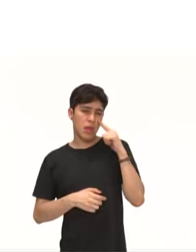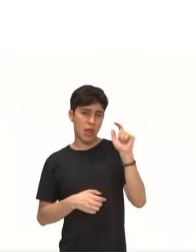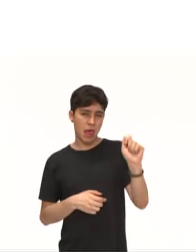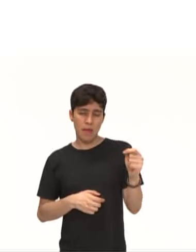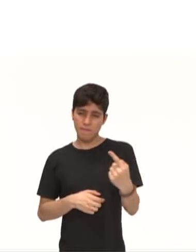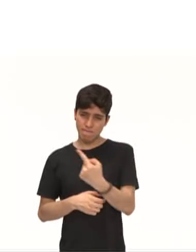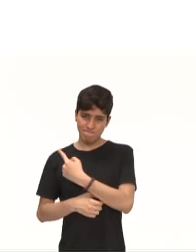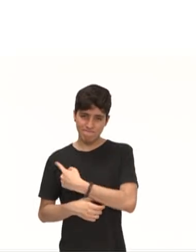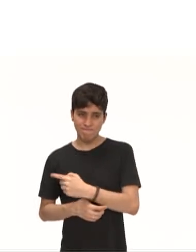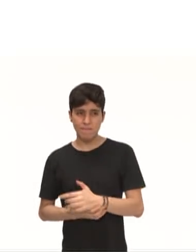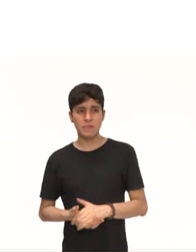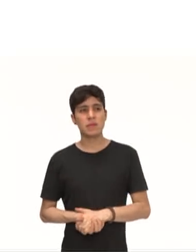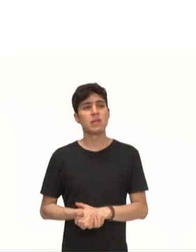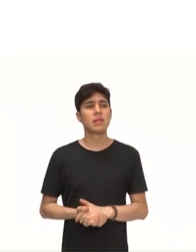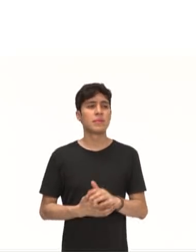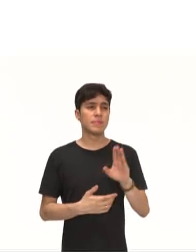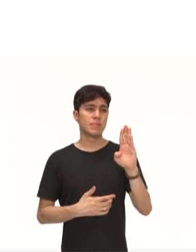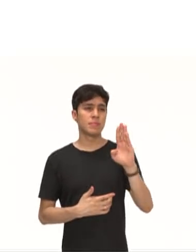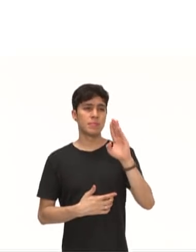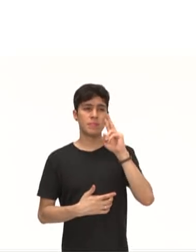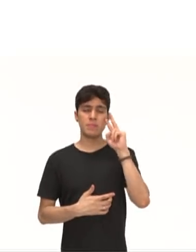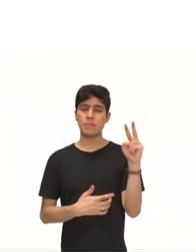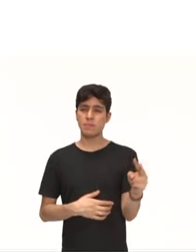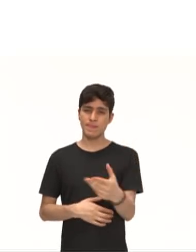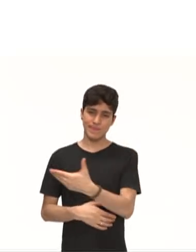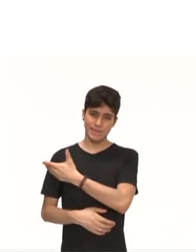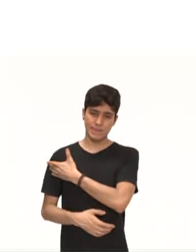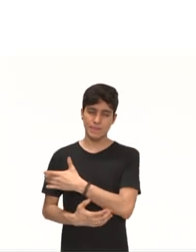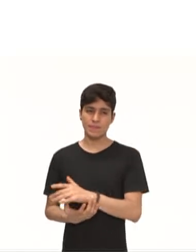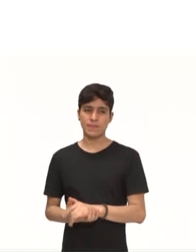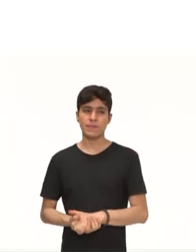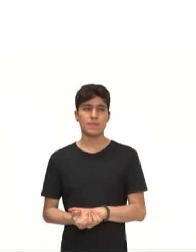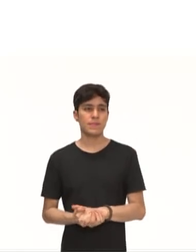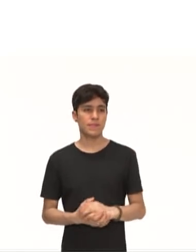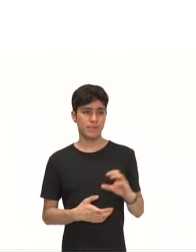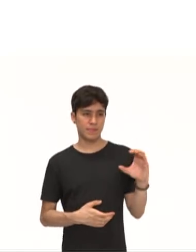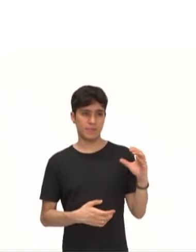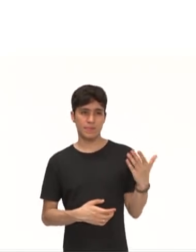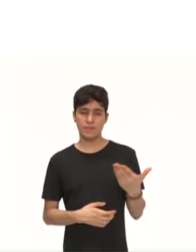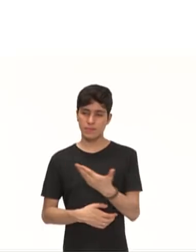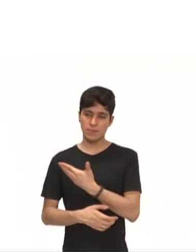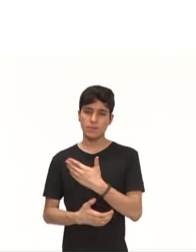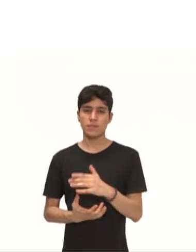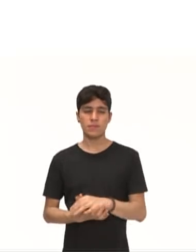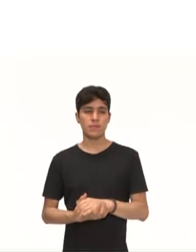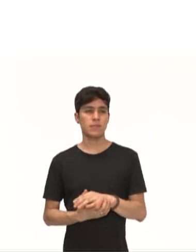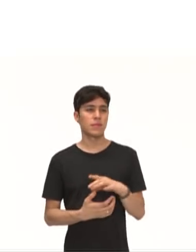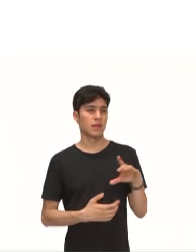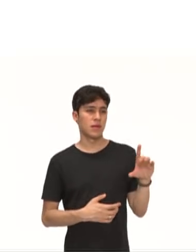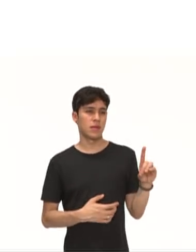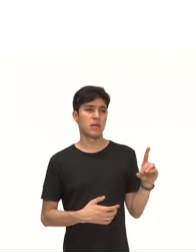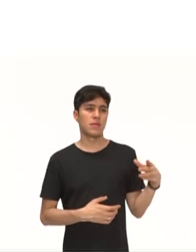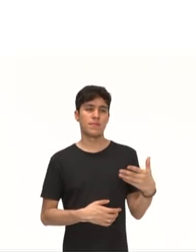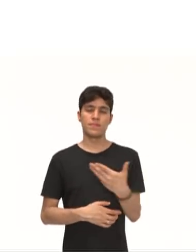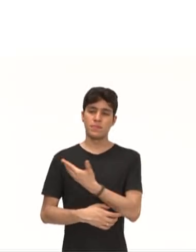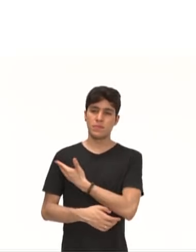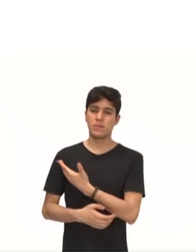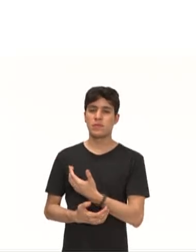parasitas intracelulares obrigatórios, alternativa B, procariontes, alternativa C, eucariontes ou alternativa